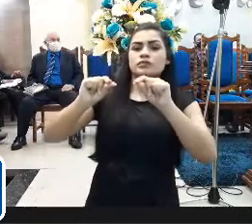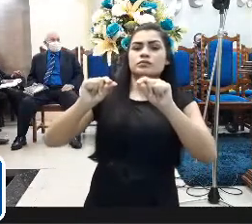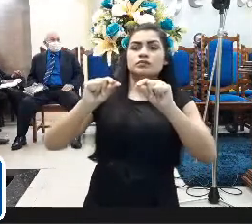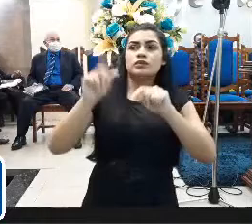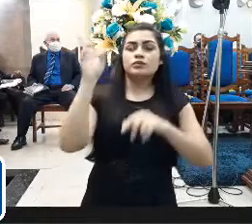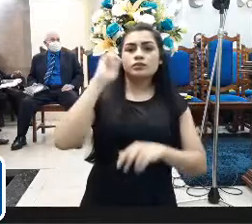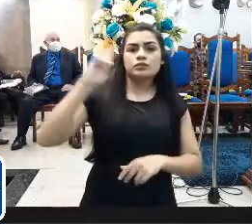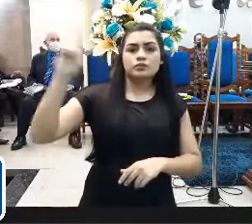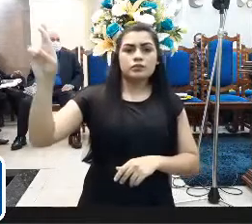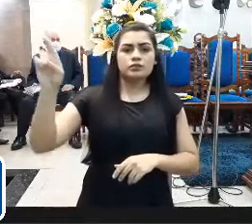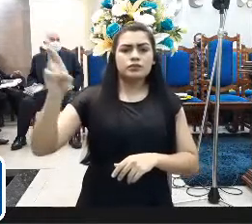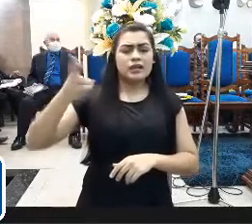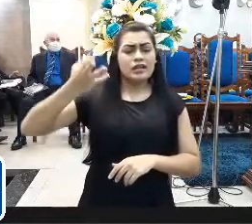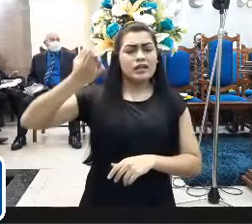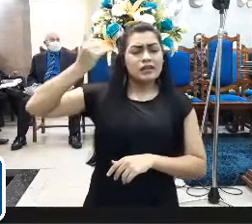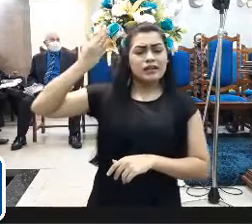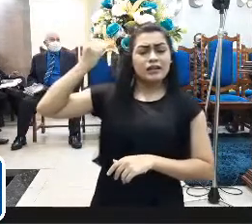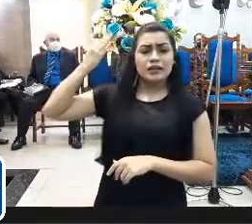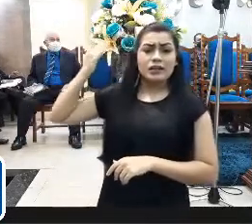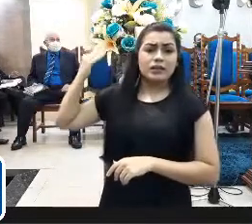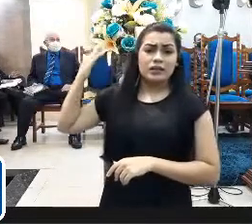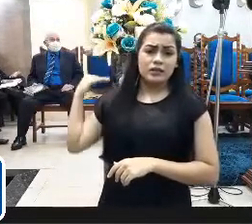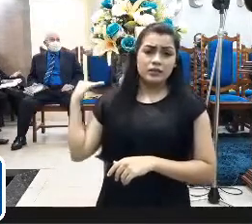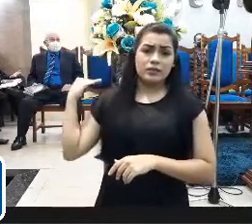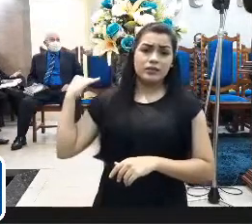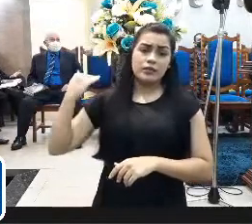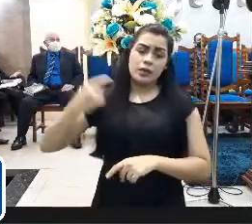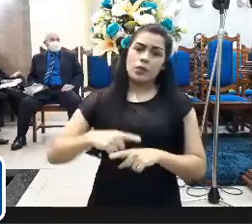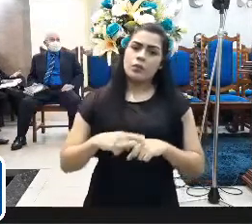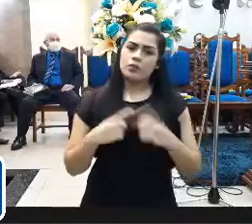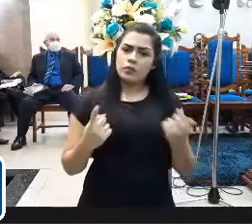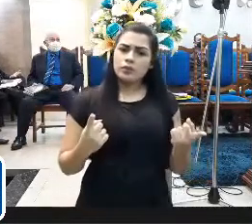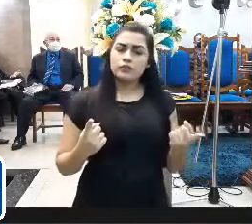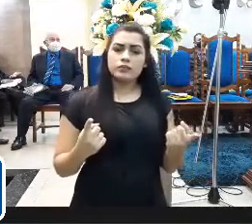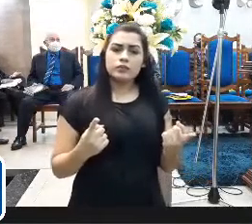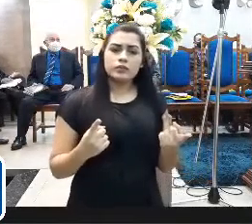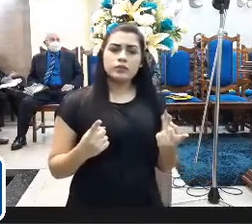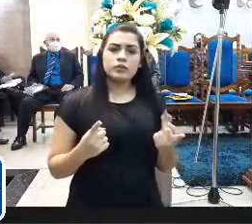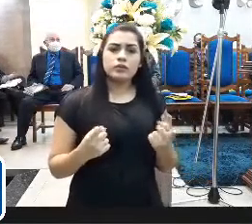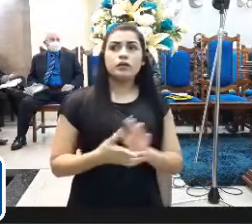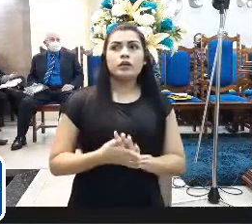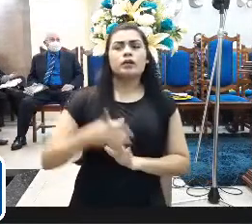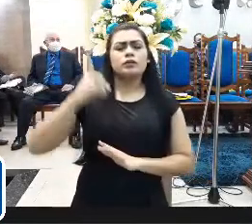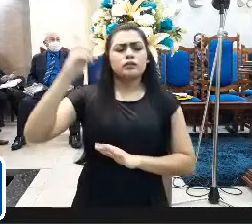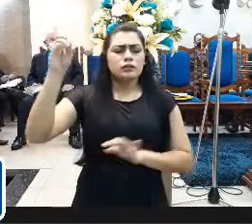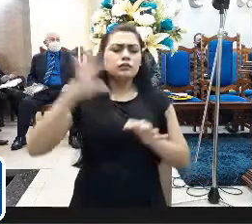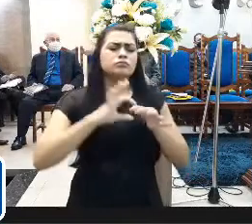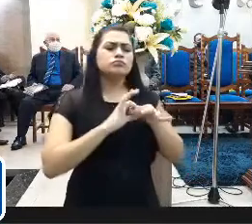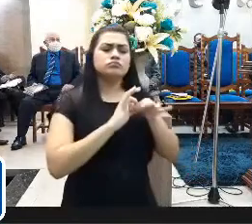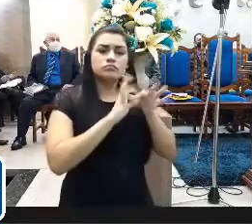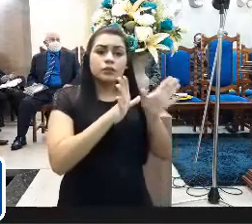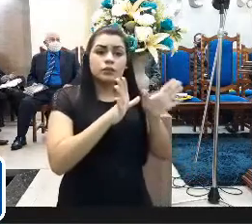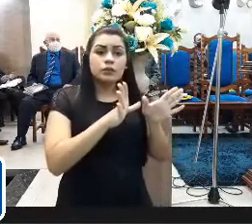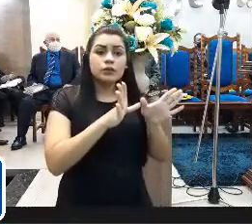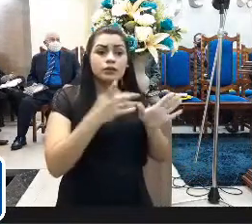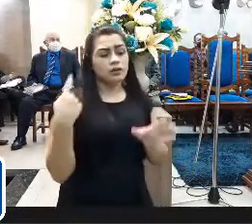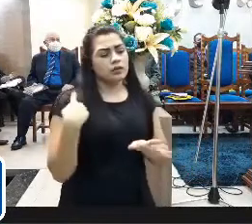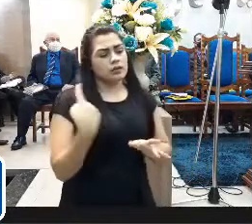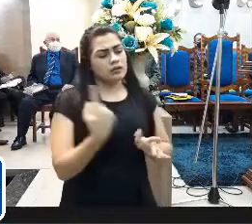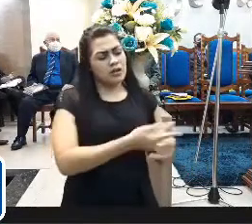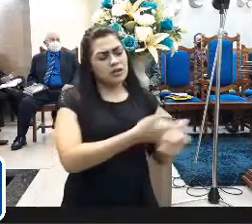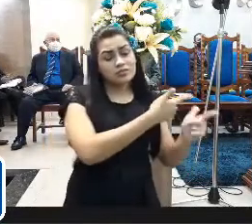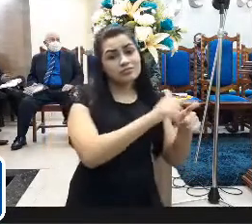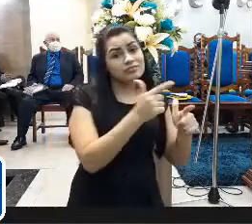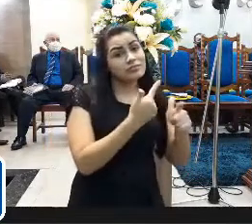o passado, o Senhor os conheceu de antemão, mas nem por isso o Senhor permite provas de fogo,